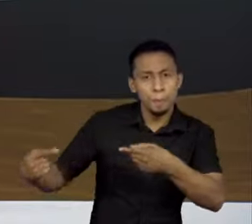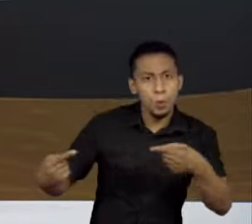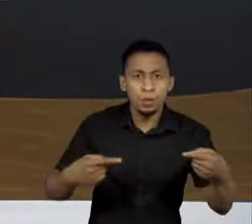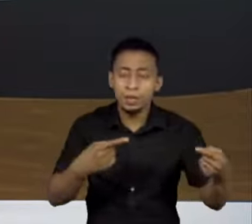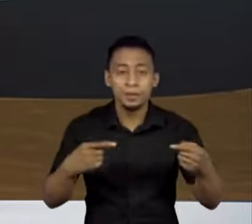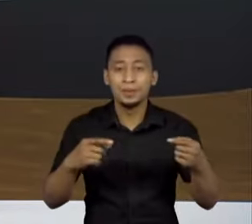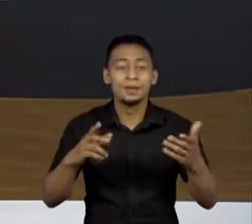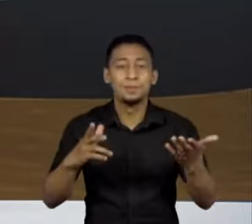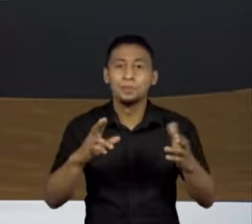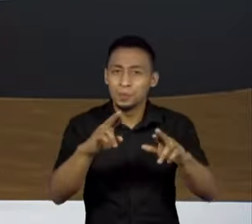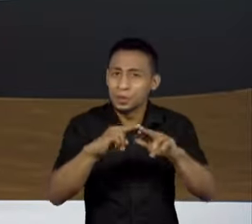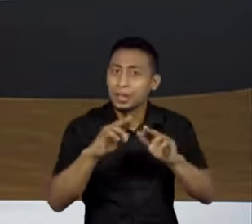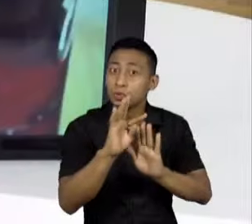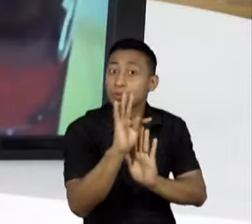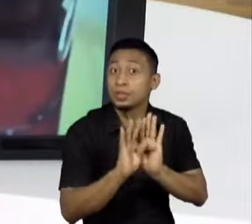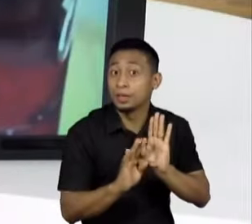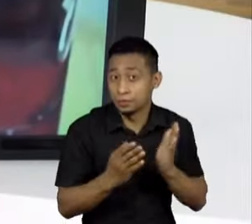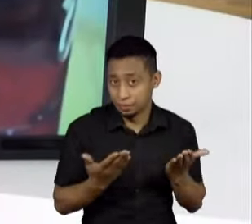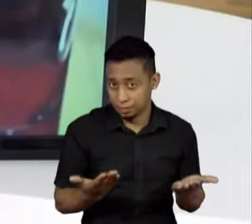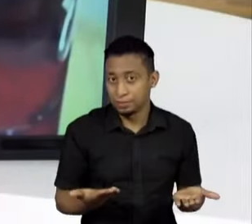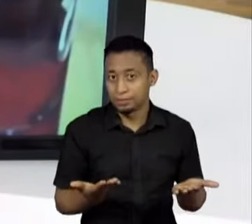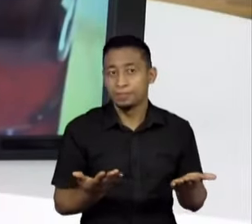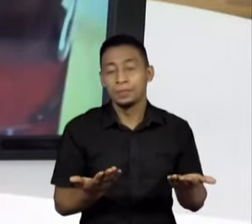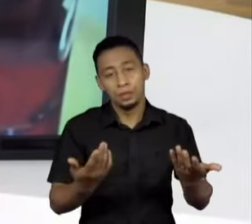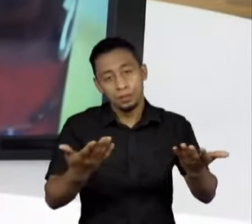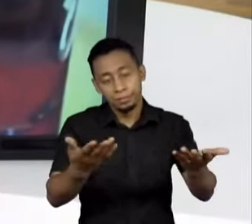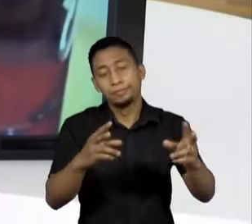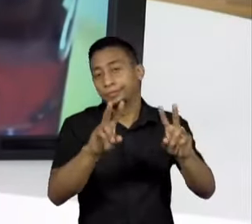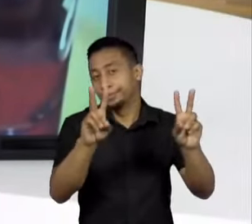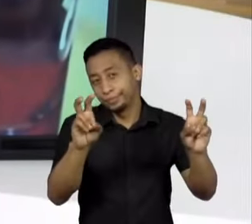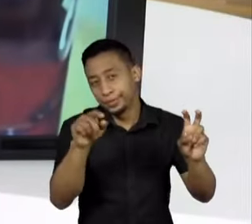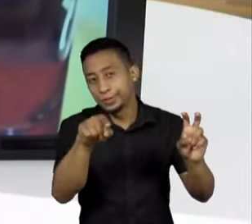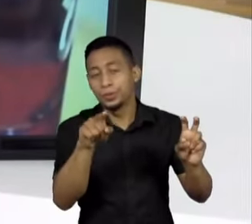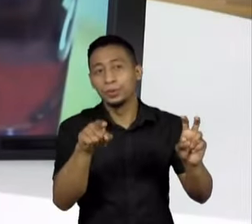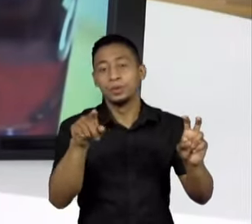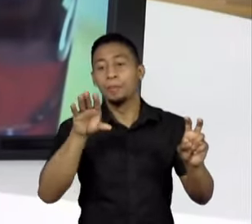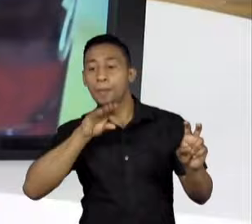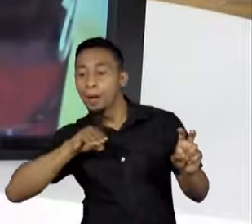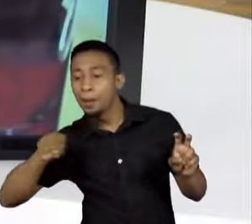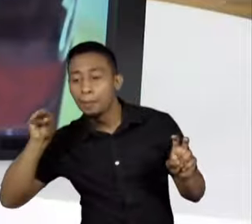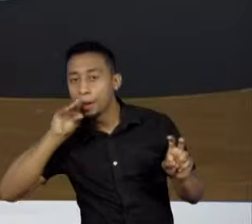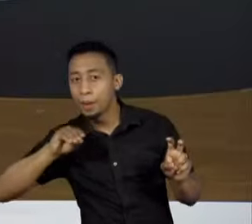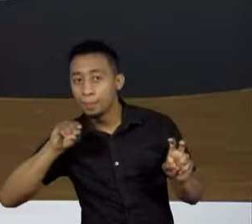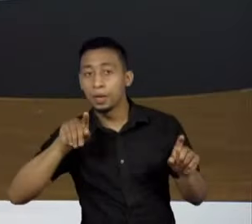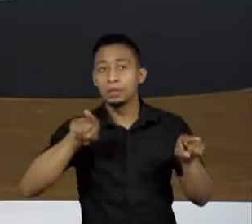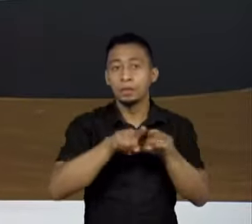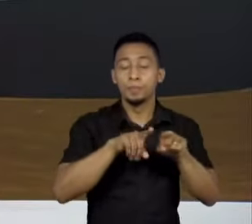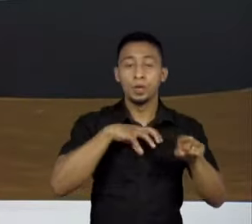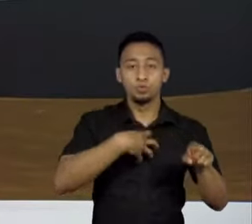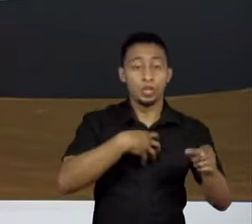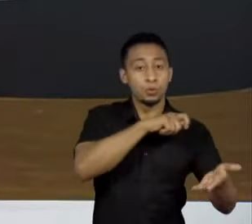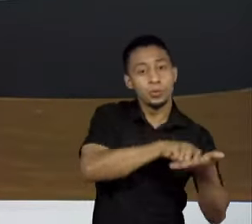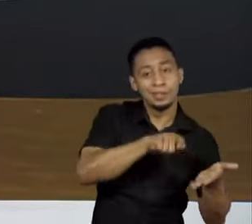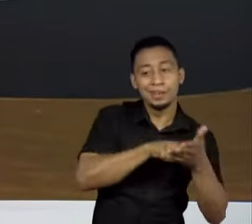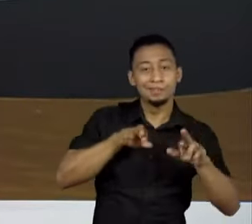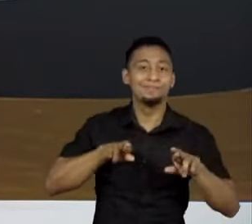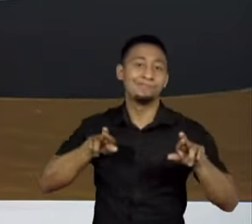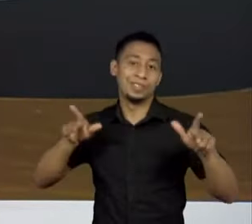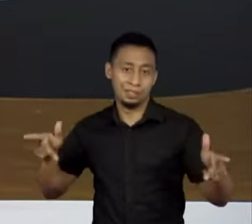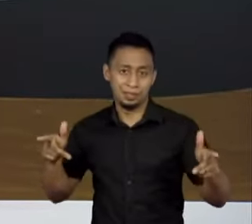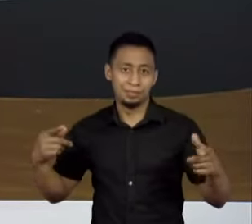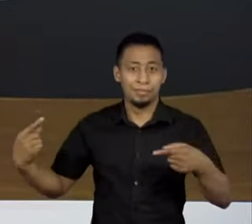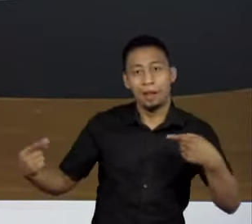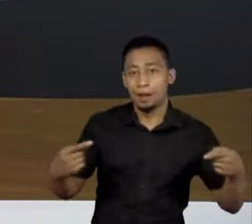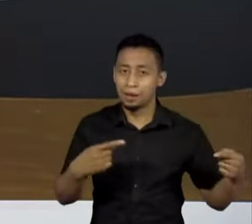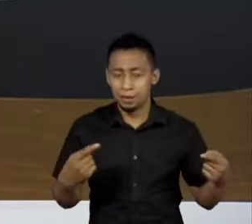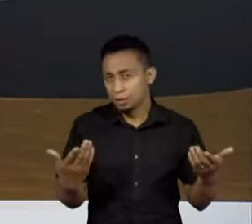do texto, né? Acho que a gente continua aqui falando dessa coisa da forma oral e a forma escrita. Eu queria saber como se deu a discussão